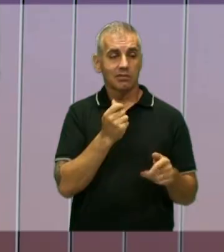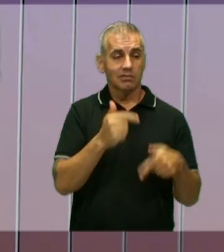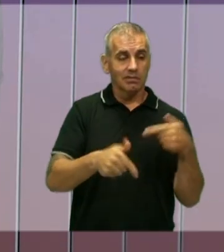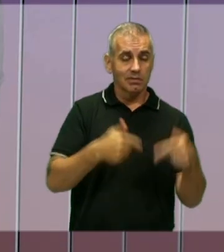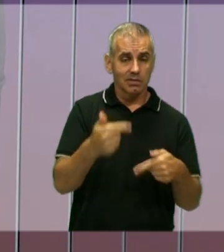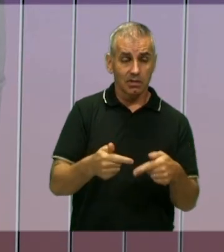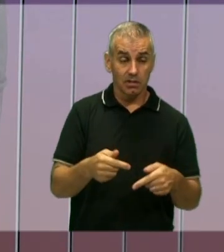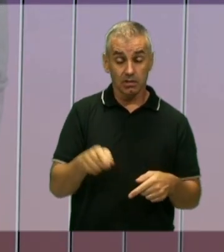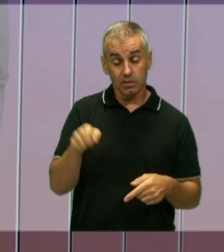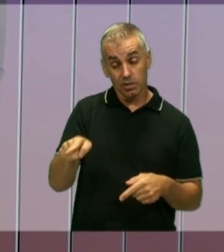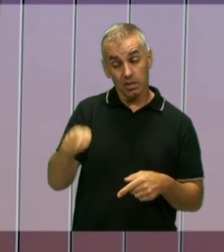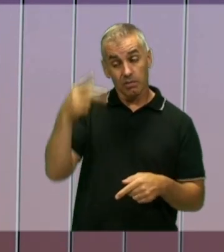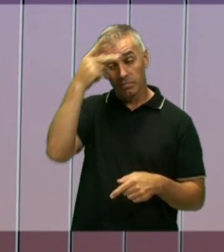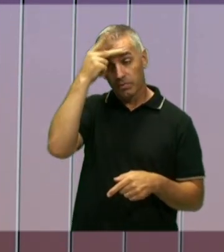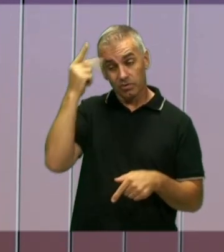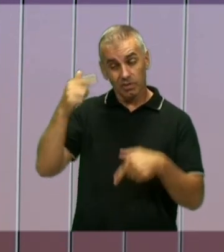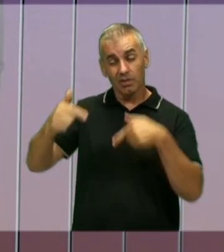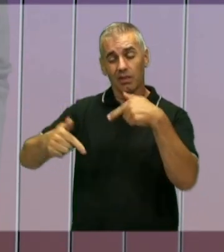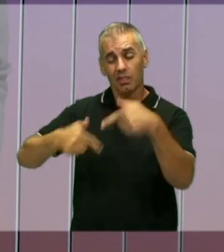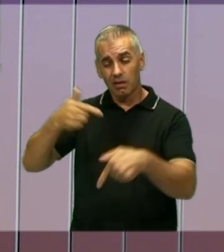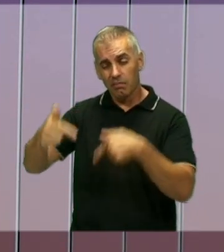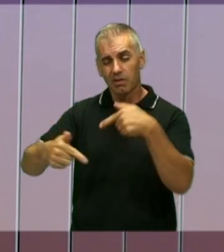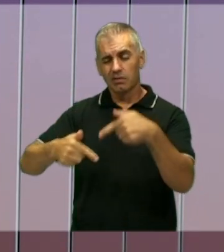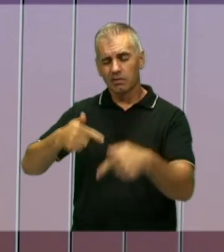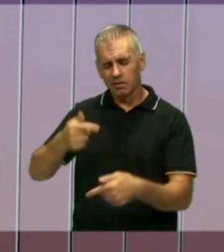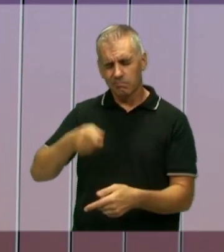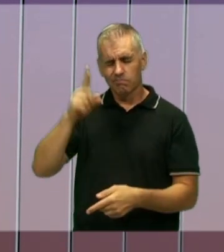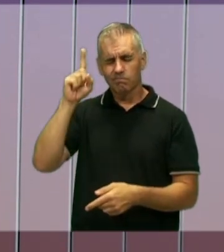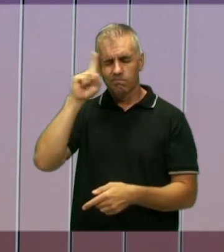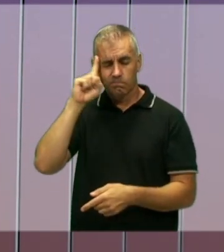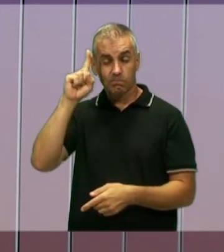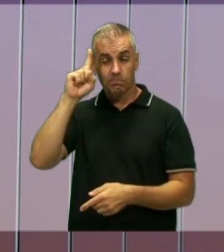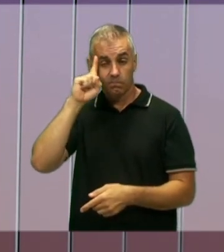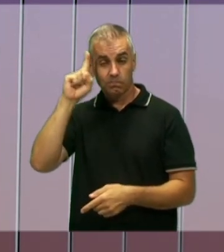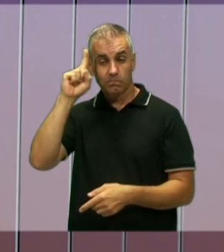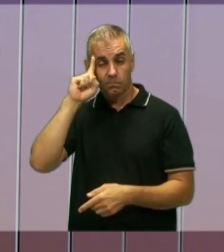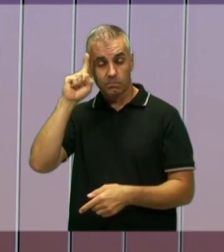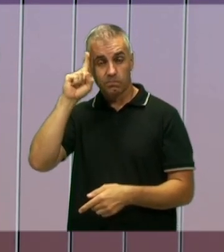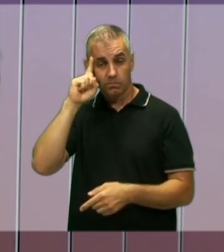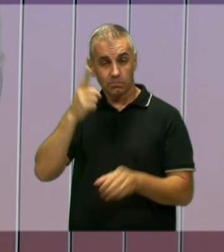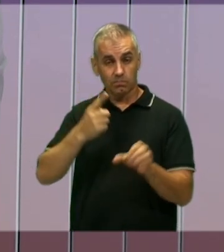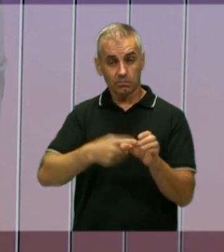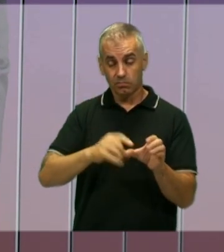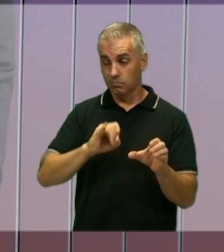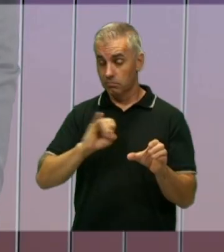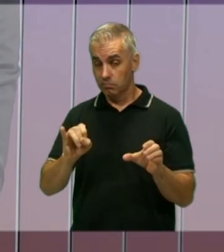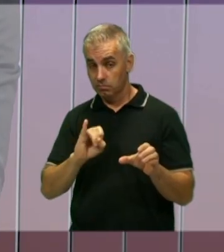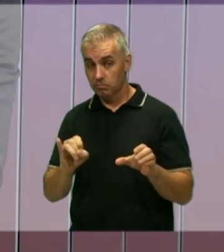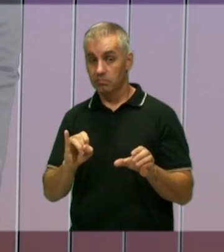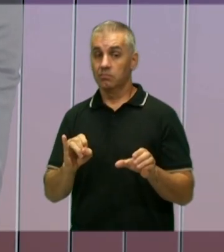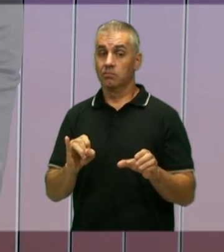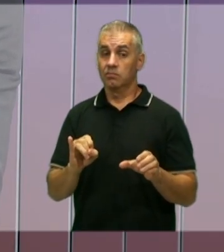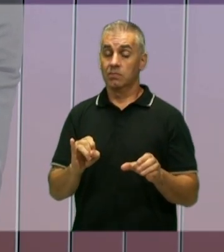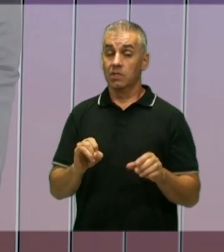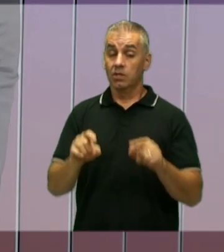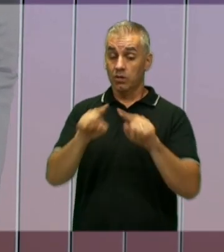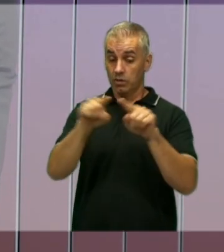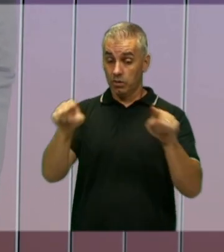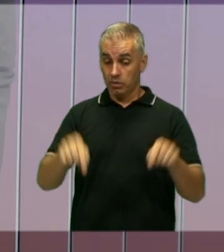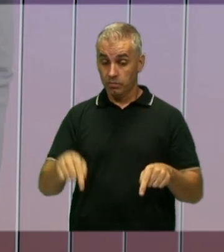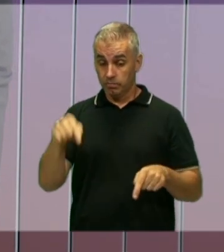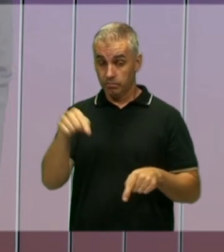na peleia, trabalhando, suando a camisa, entregando para a nossa população, sendo parte do município, que o servidor